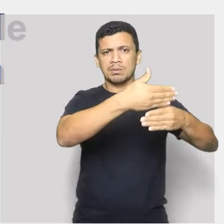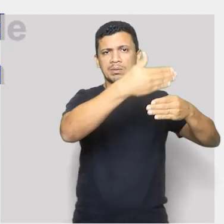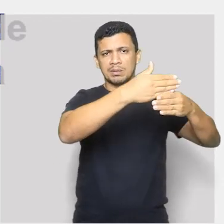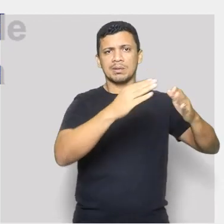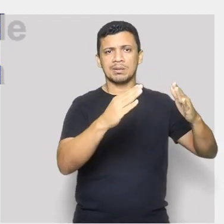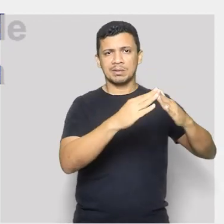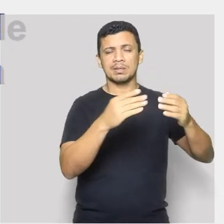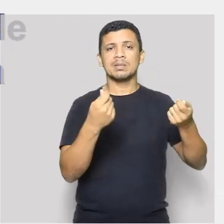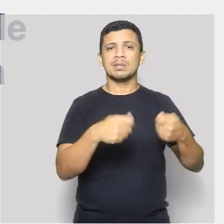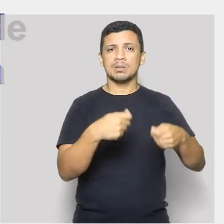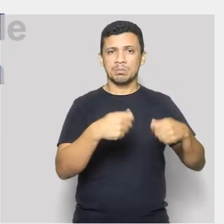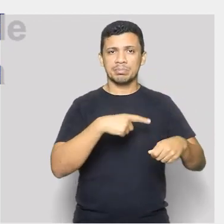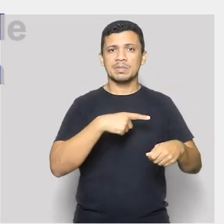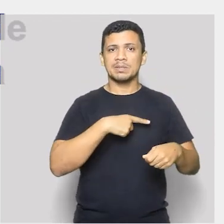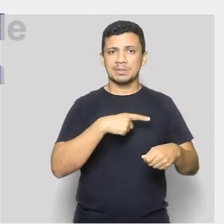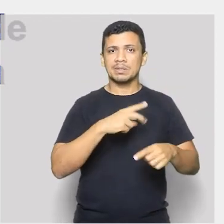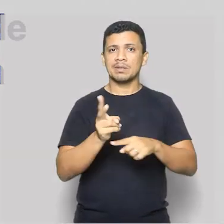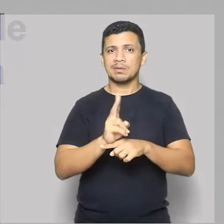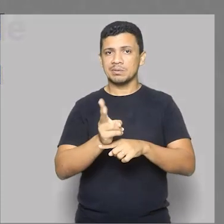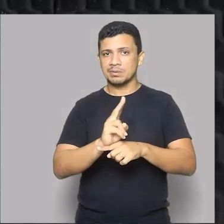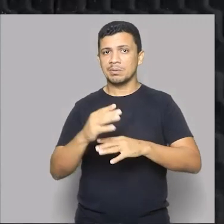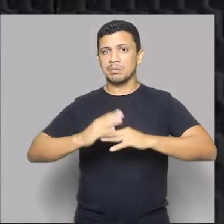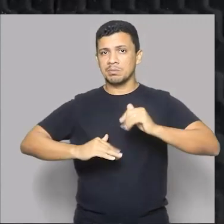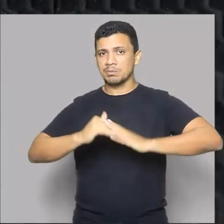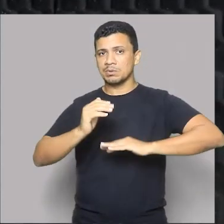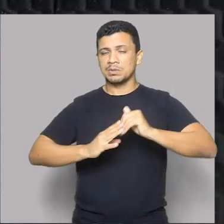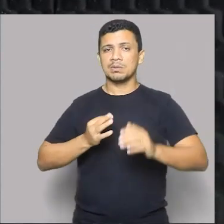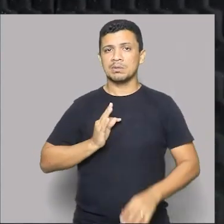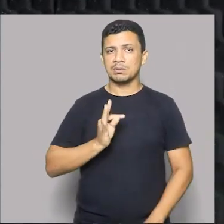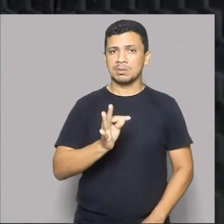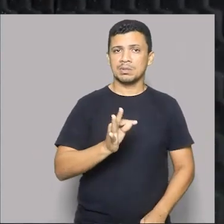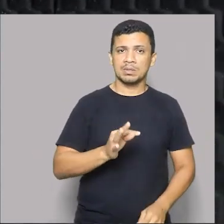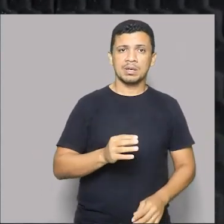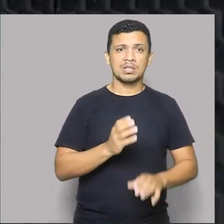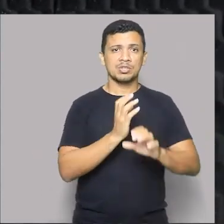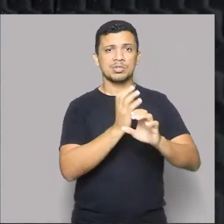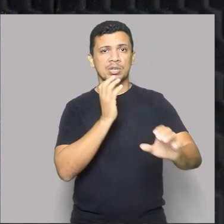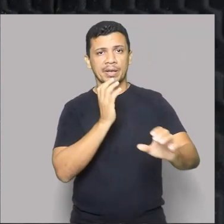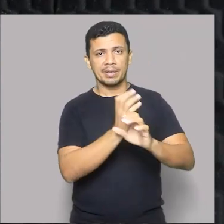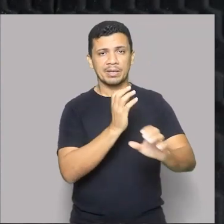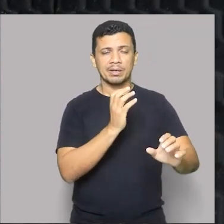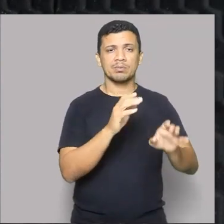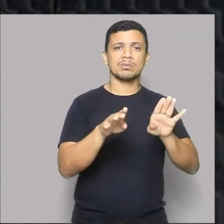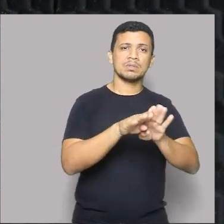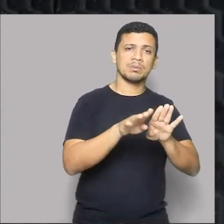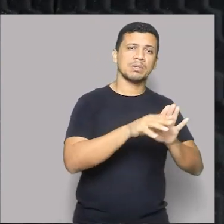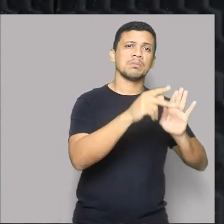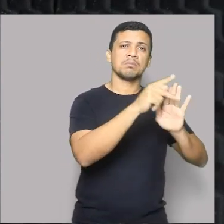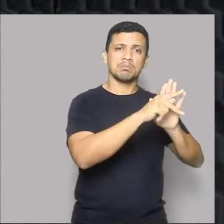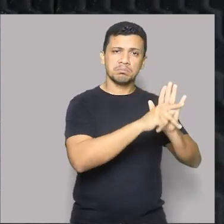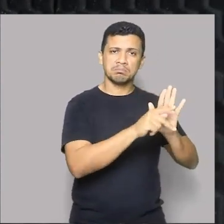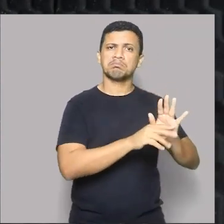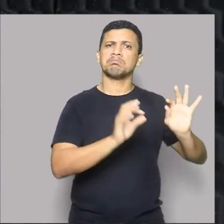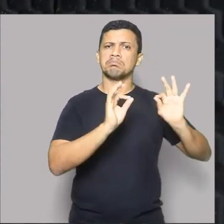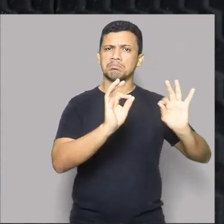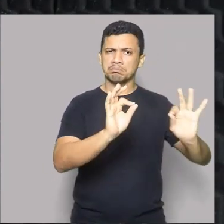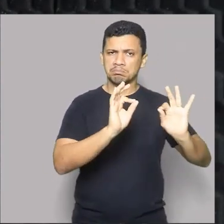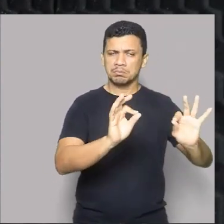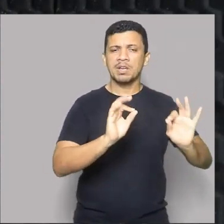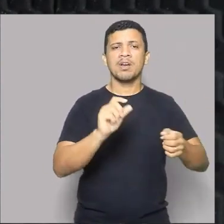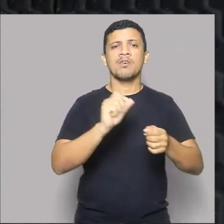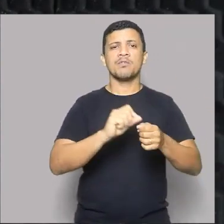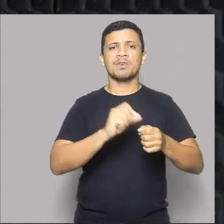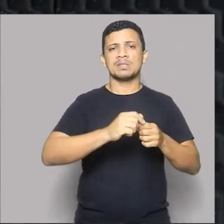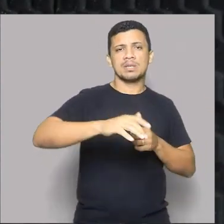de especialização, precisamos de técnicas, precisamos de engenheiros e de projetos arrojados que possam fazer